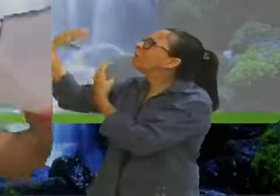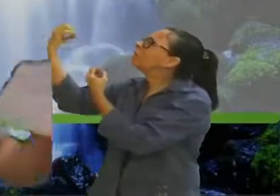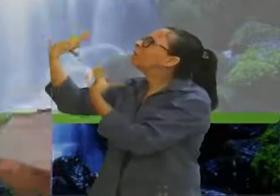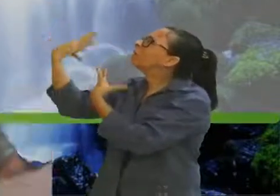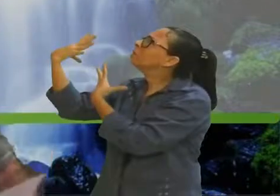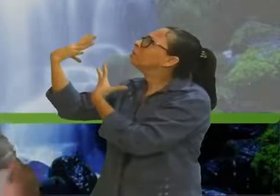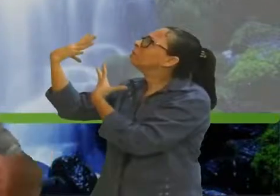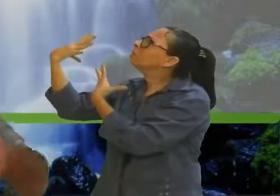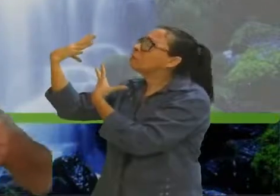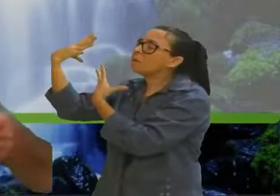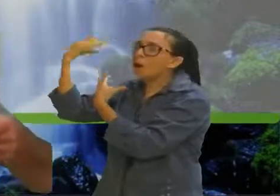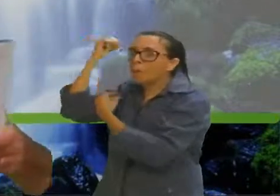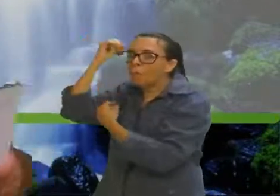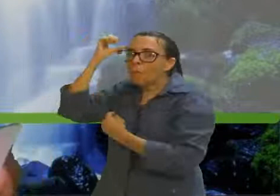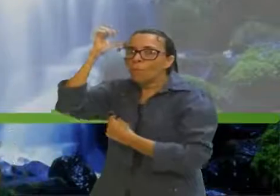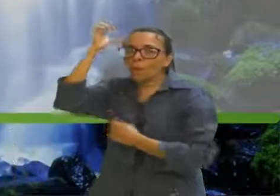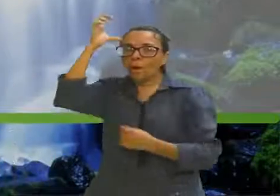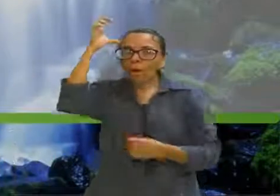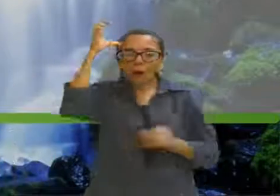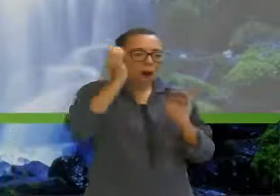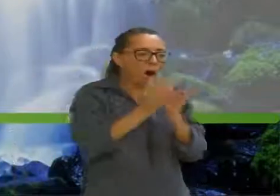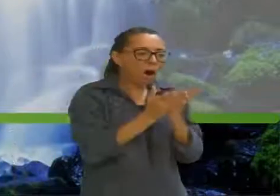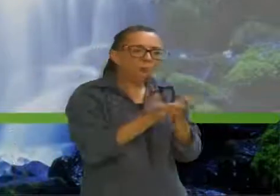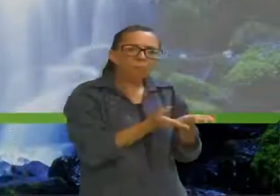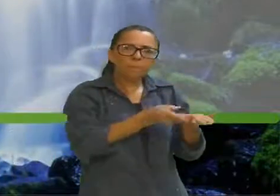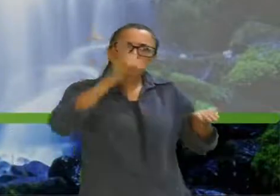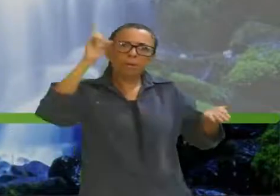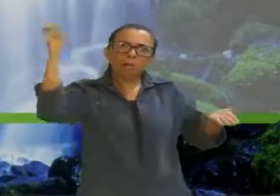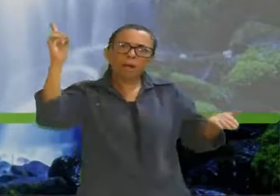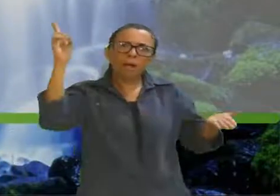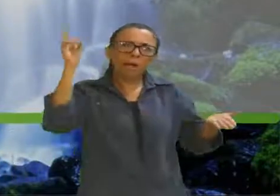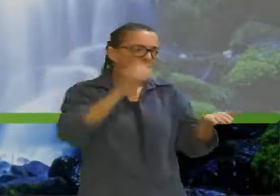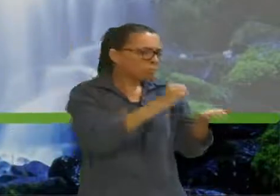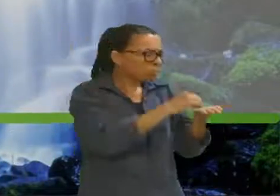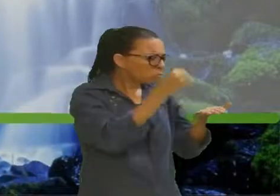lá, outro passo, e a gente vai melhorando, e o Espírito Santo vai capacitando.